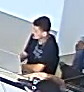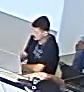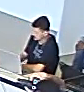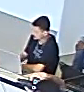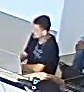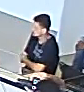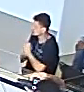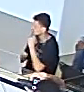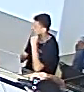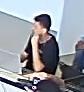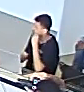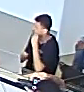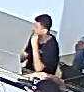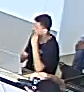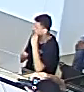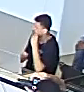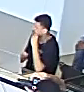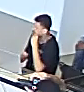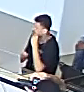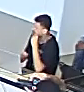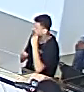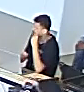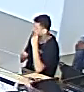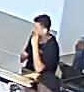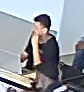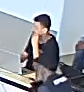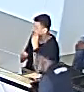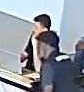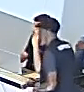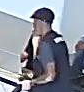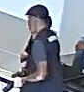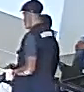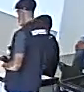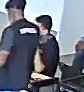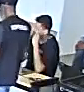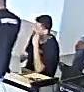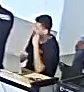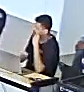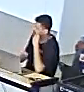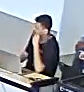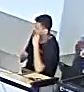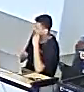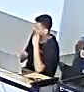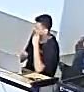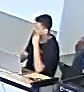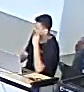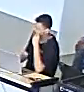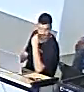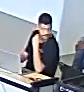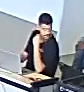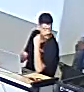Eu vou pedir licença à mesa. Eu gostaria de ler.